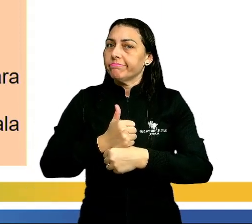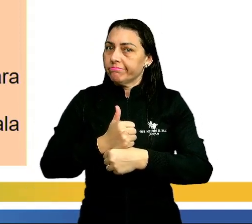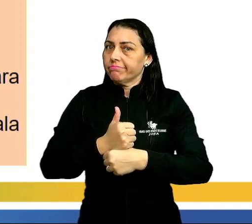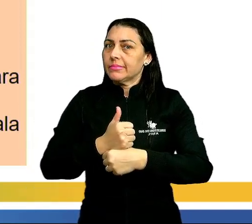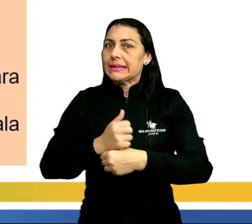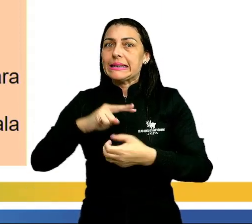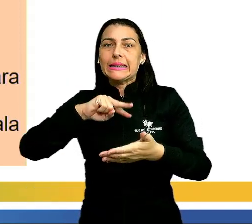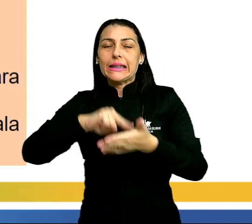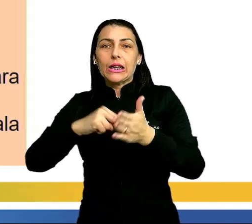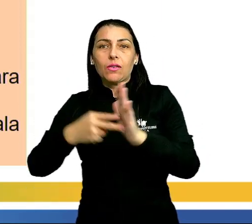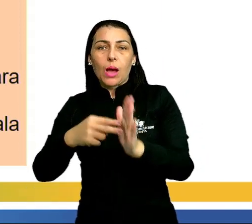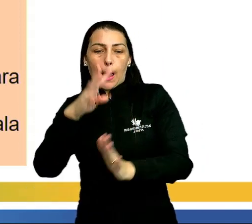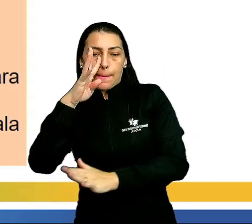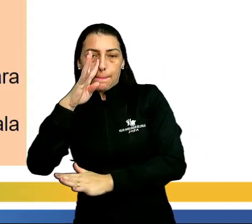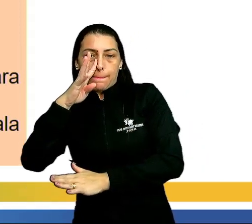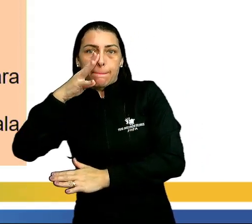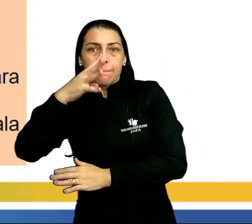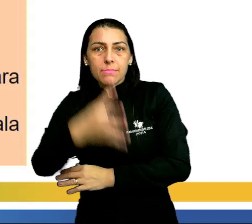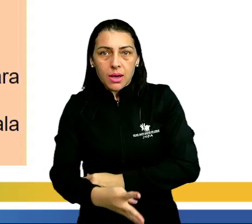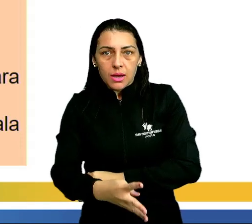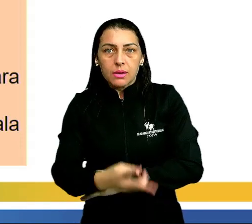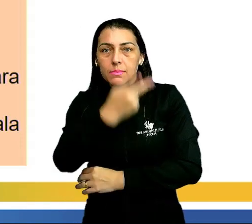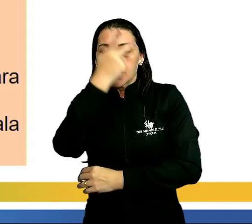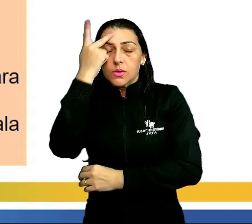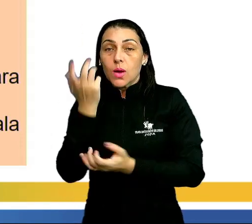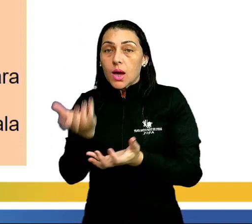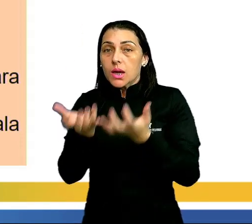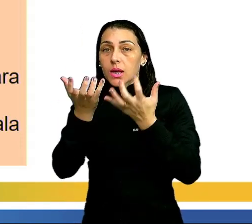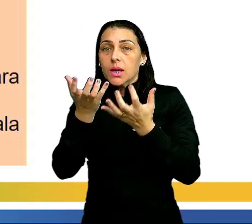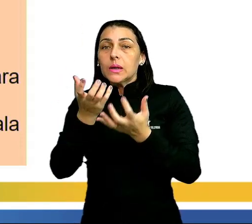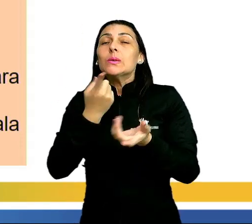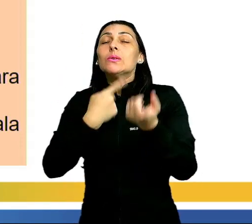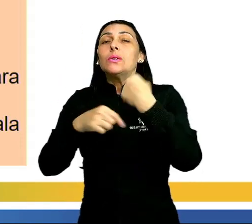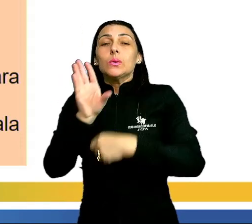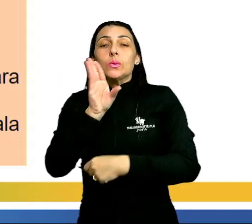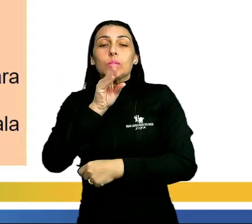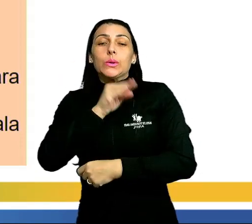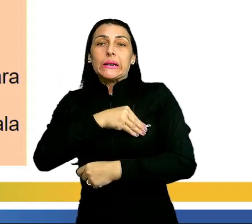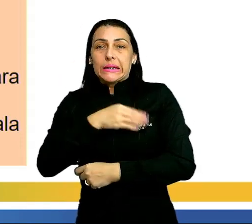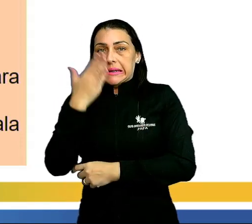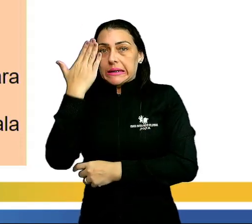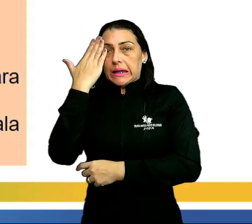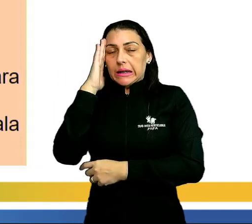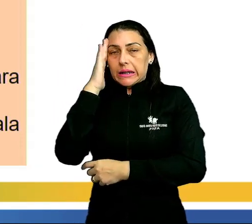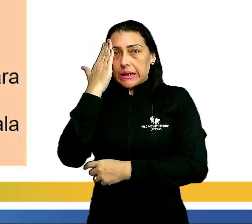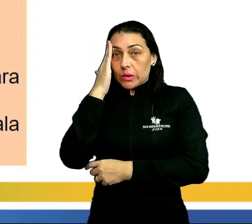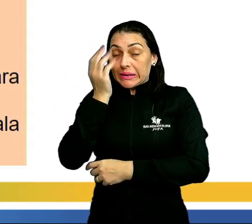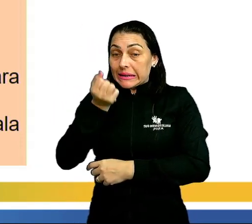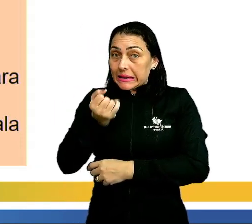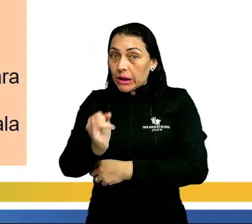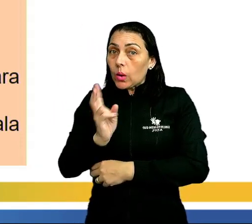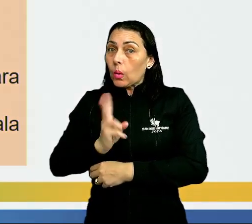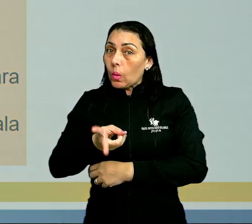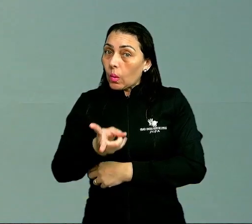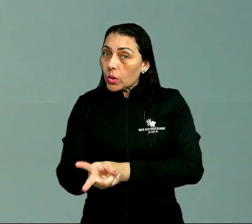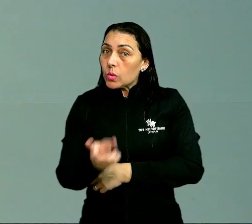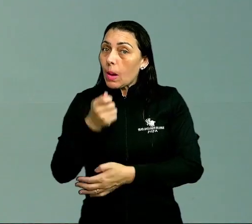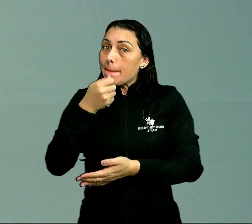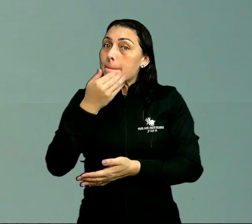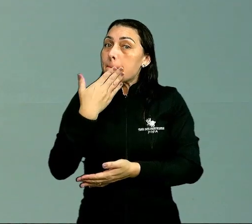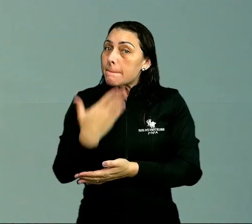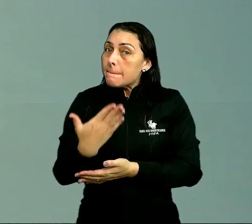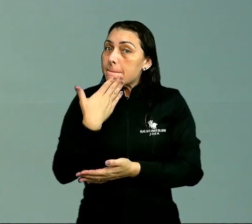significa uma ameaça, então aquela pessoa que está pleiteando um aumento de salário entendeu o recado. Se continuar fazendo